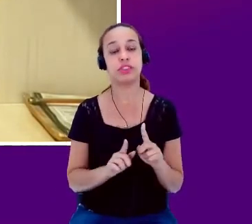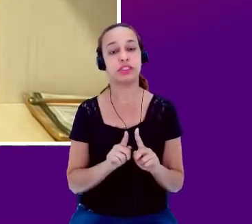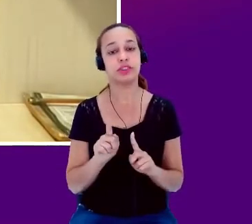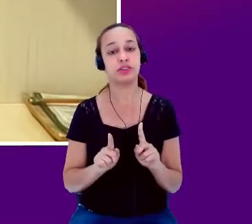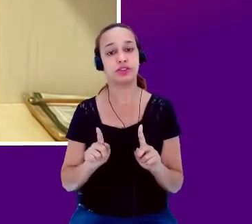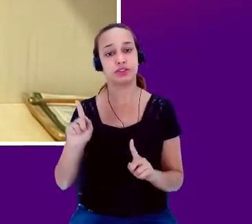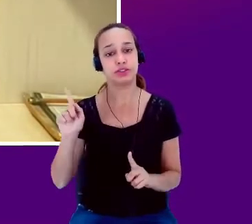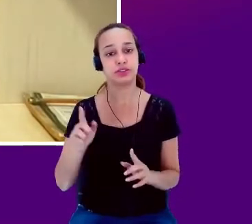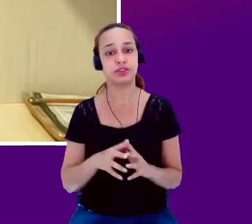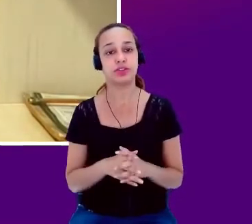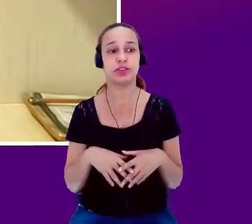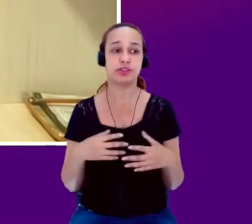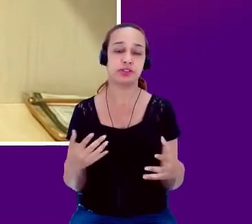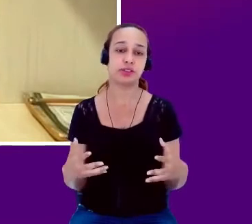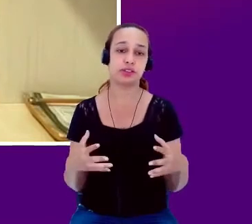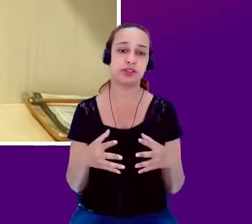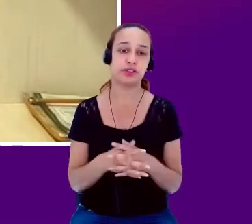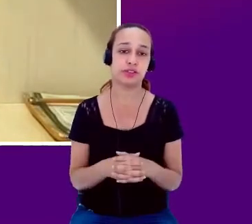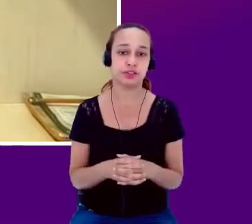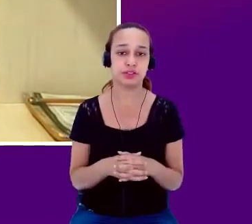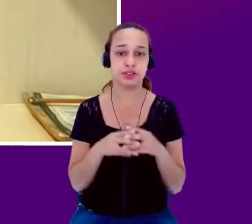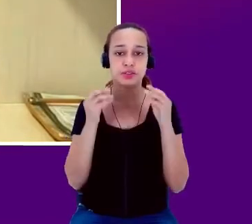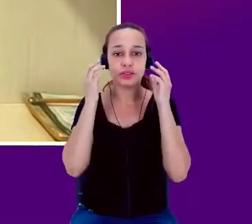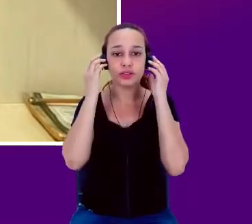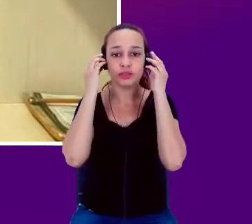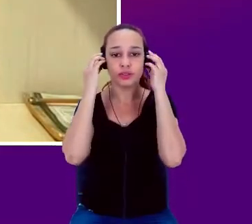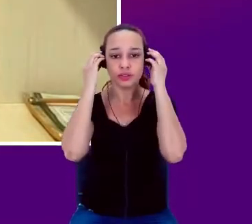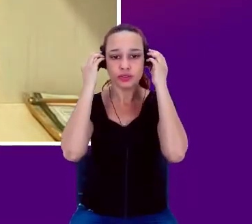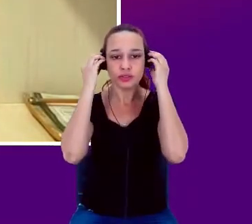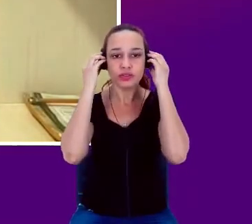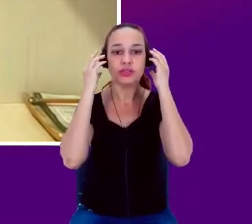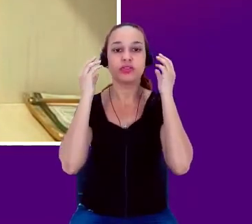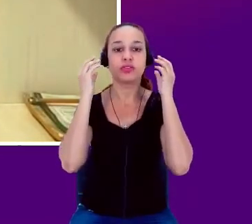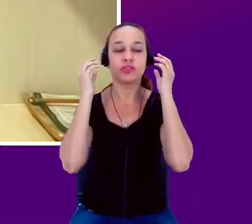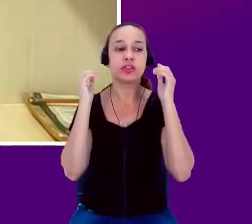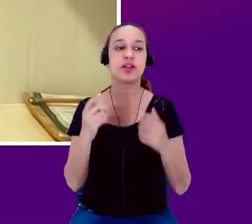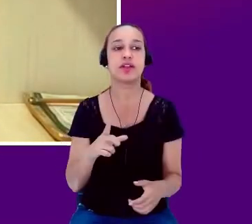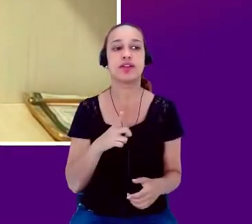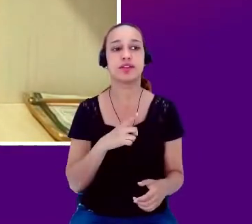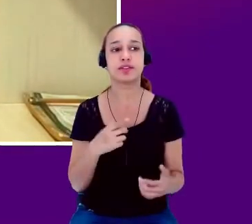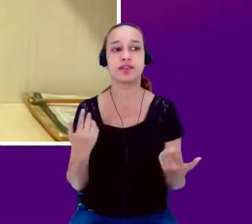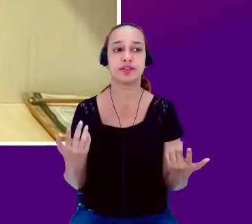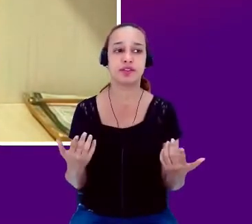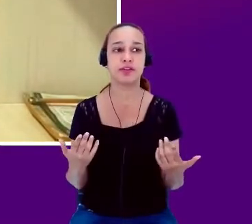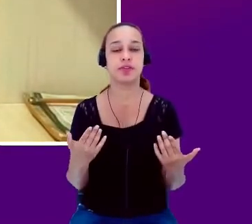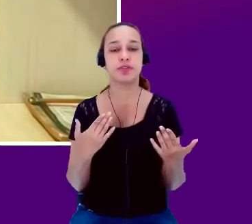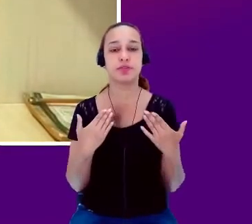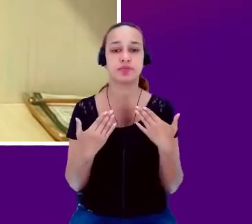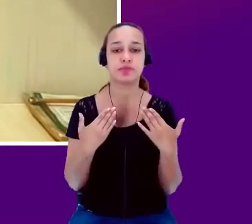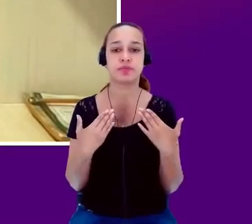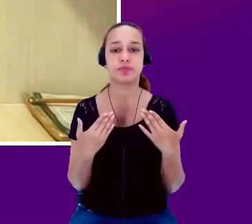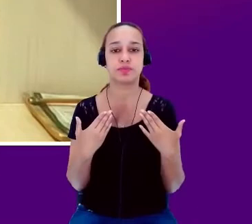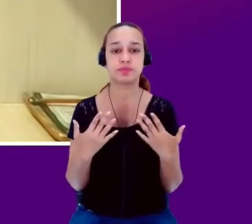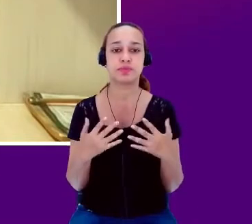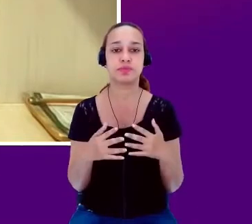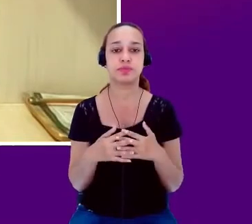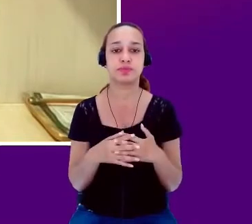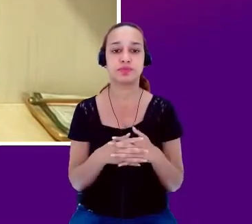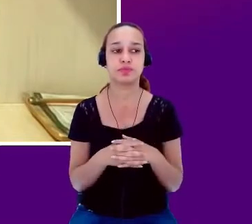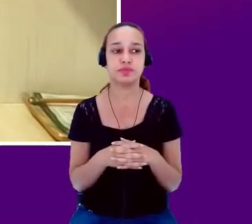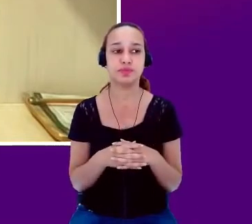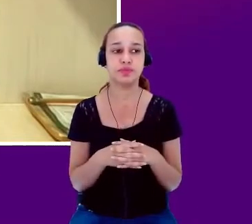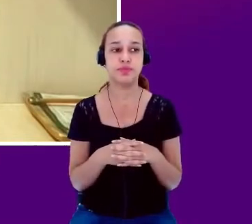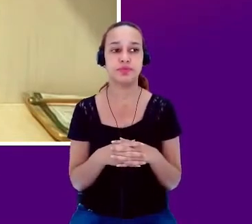né? Então, me parece, né, que existe aqui um grande debate a ser aberto, um debate que se conecta também com